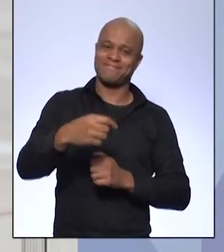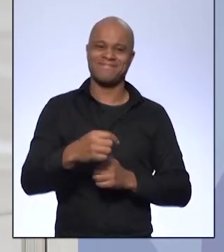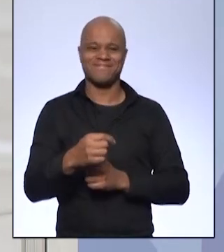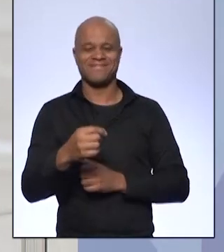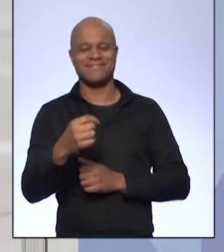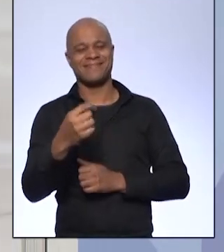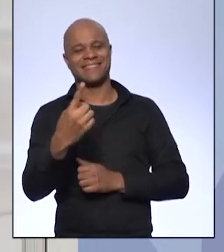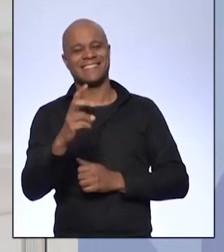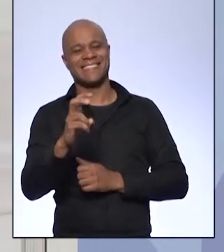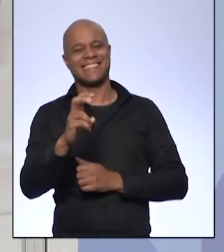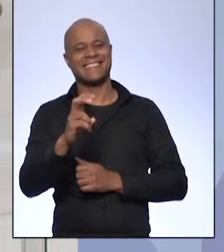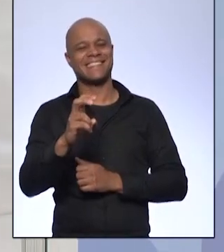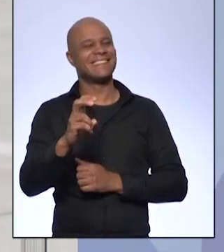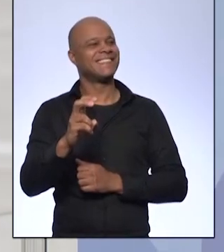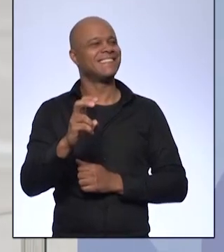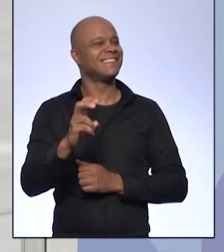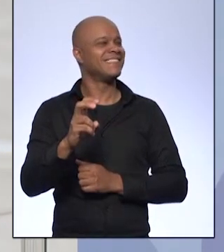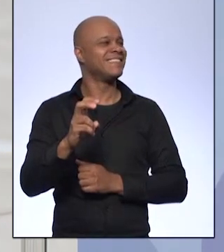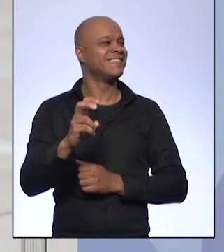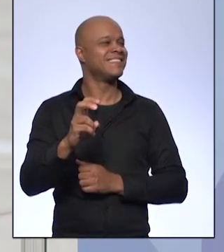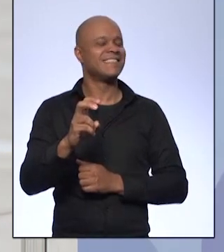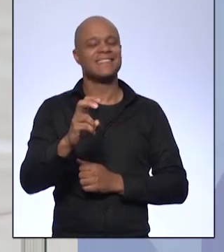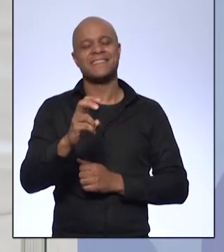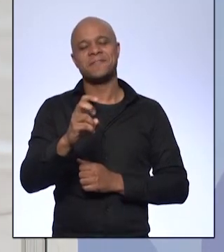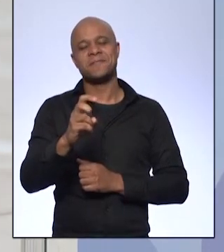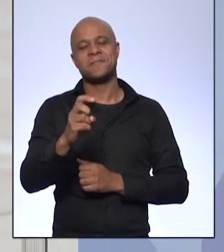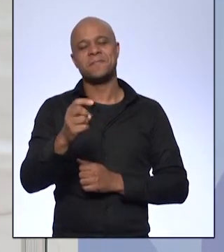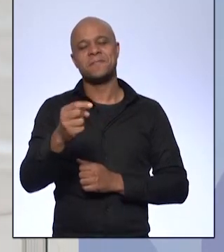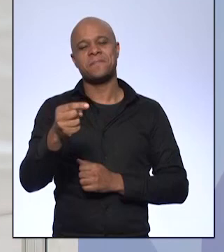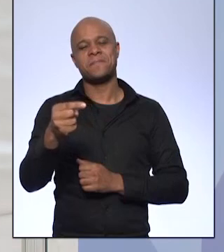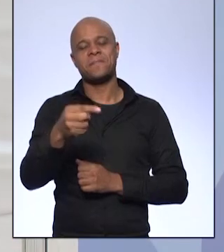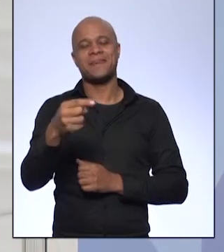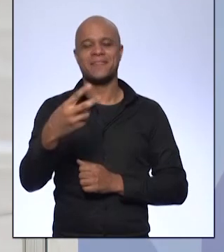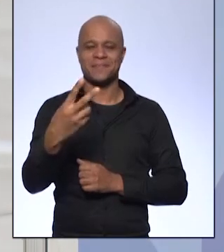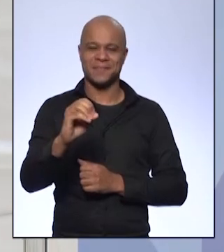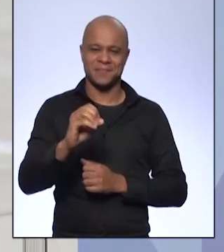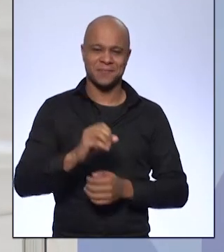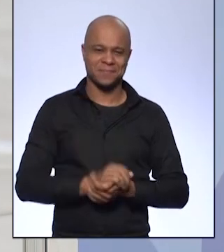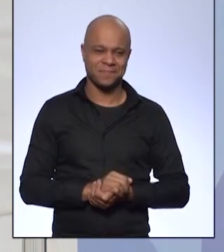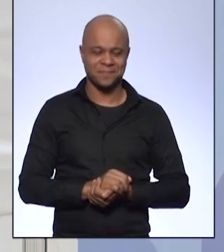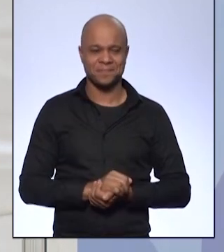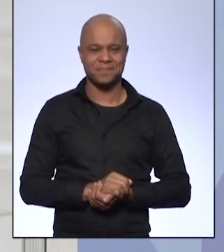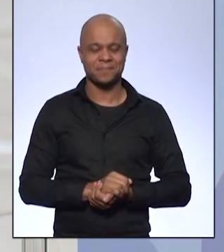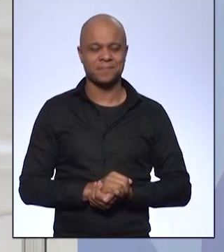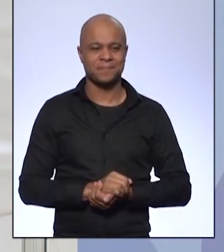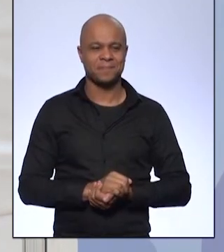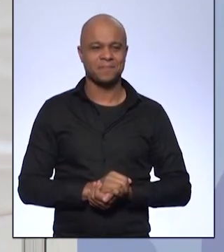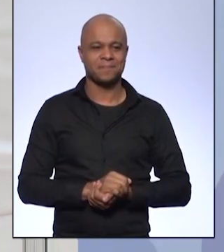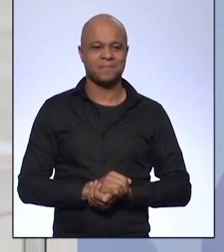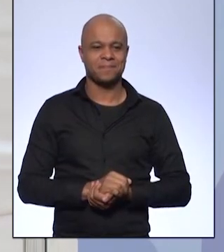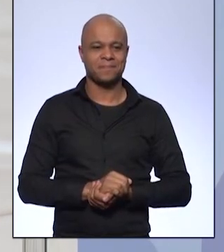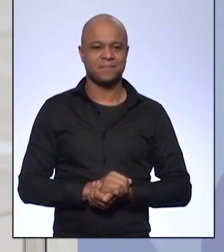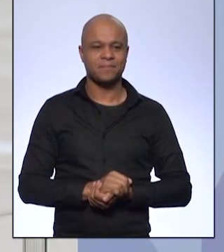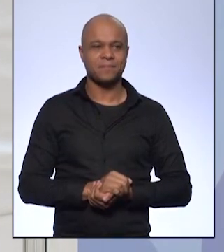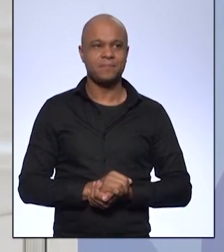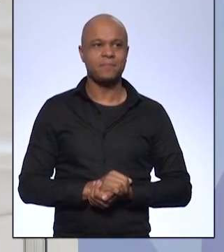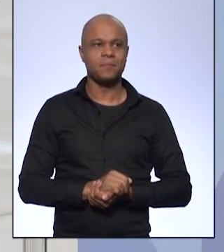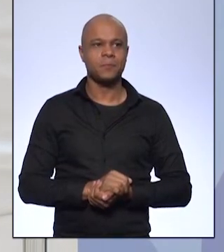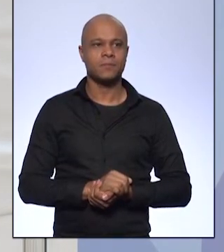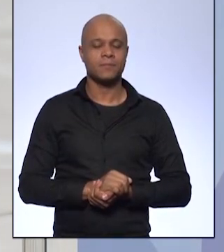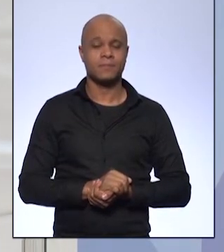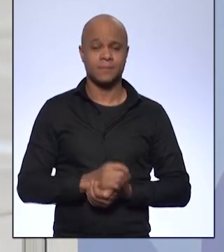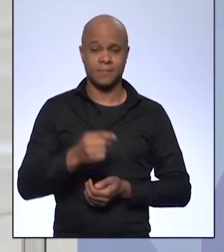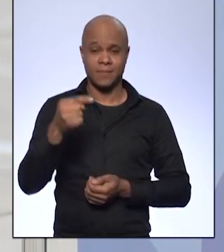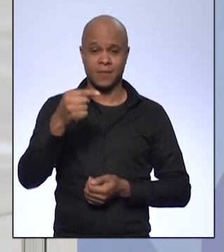vezes 5, 15. Menos 4 vezes 5, 20. Professora Roberta?